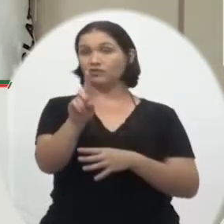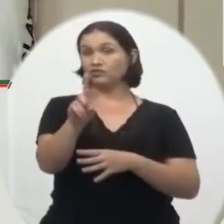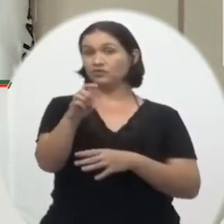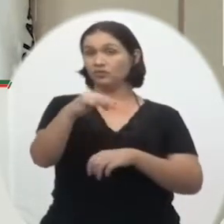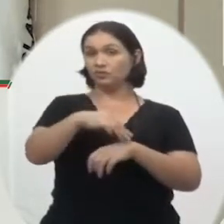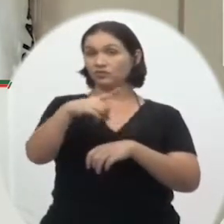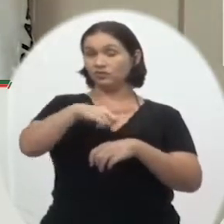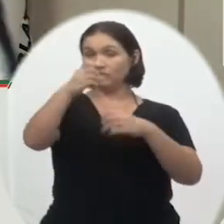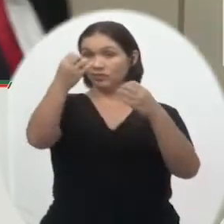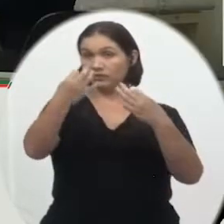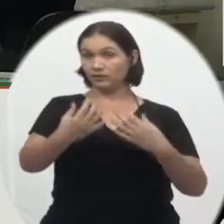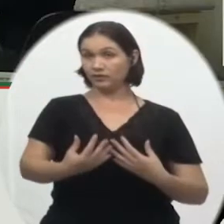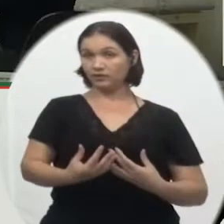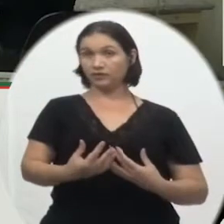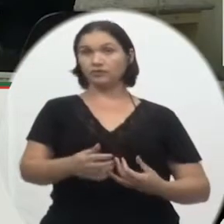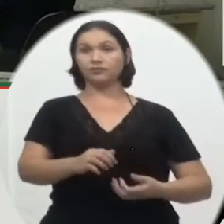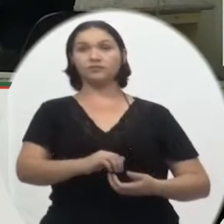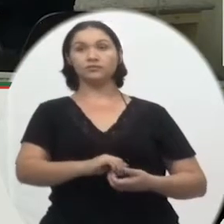abraço.